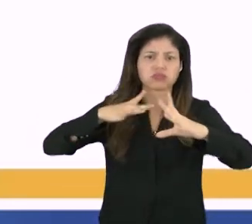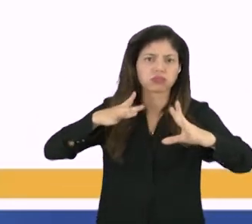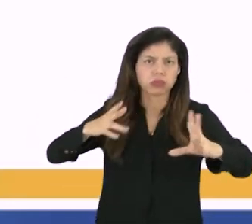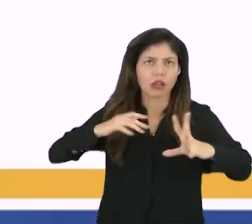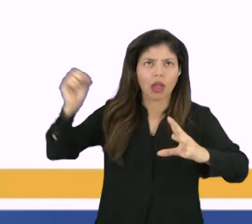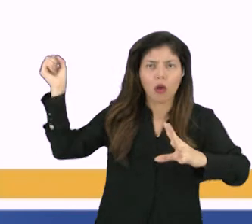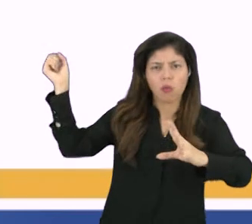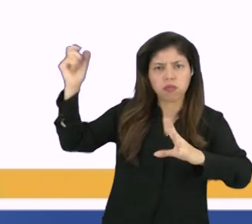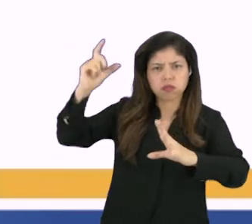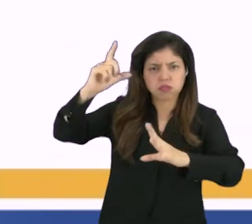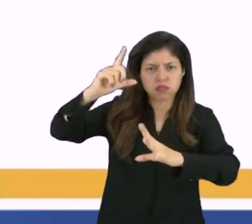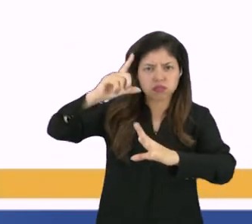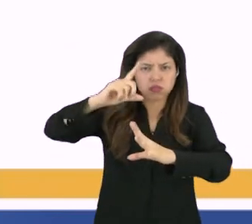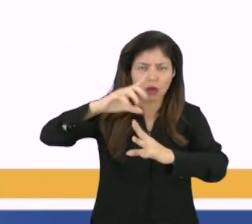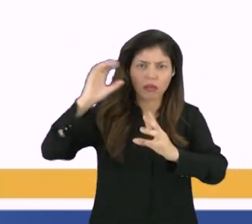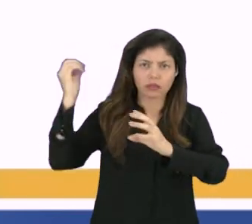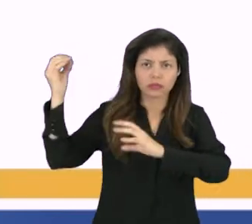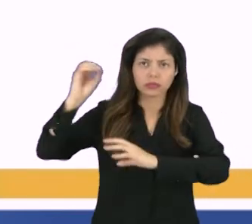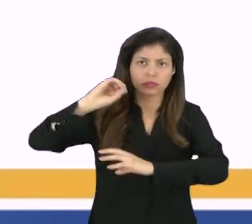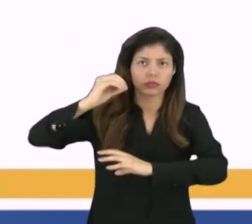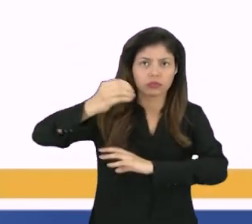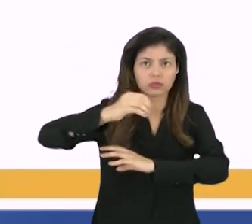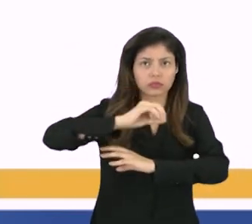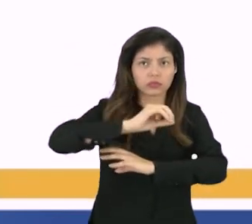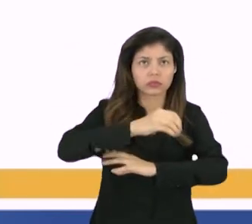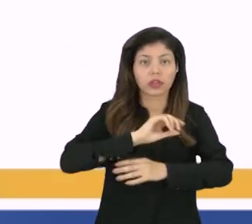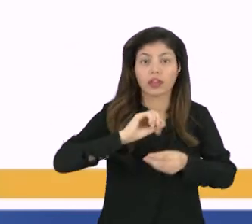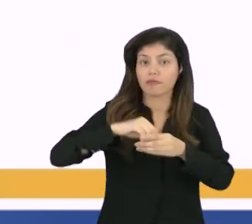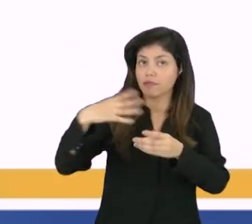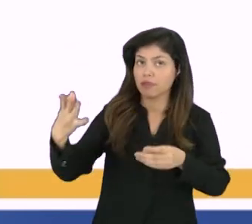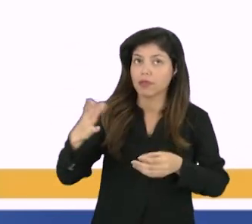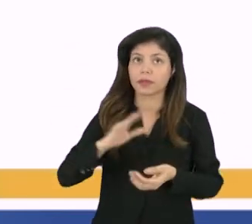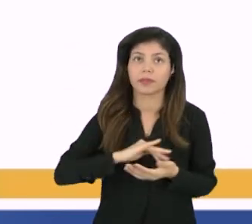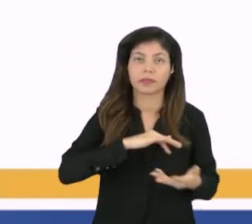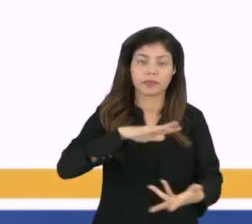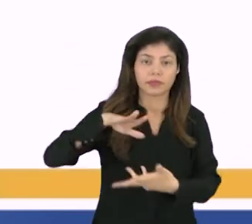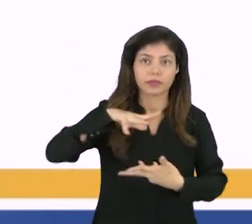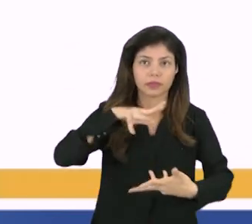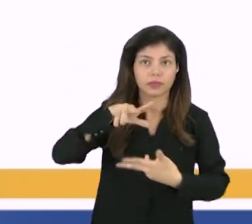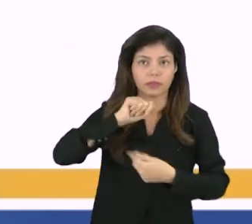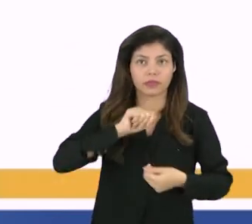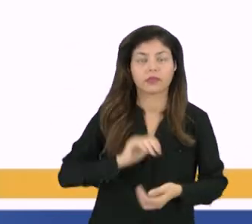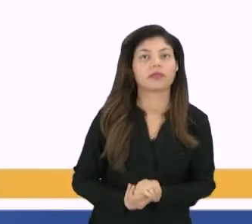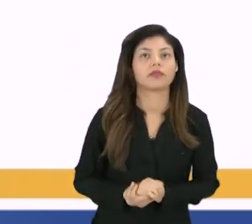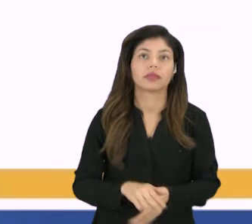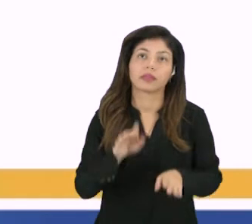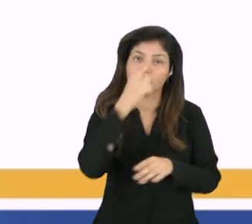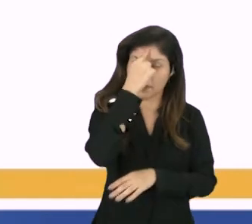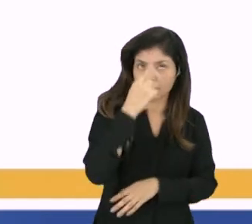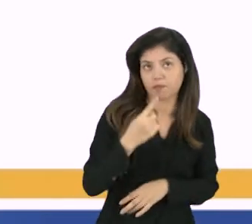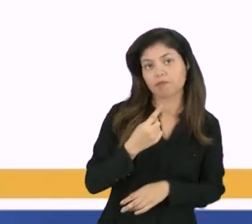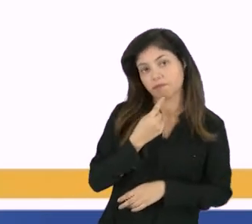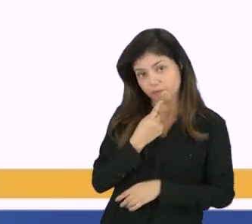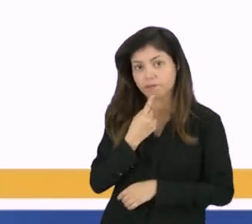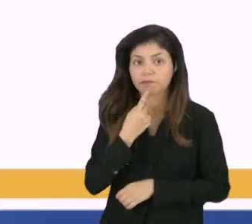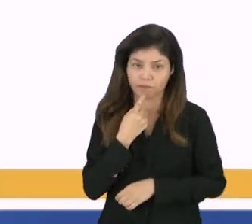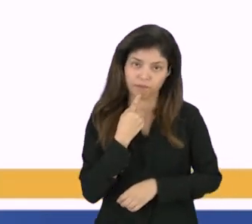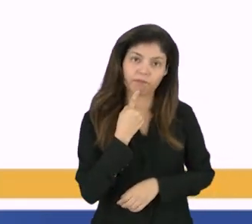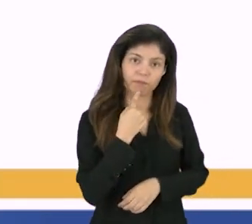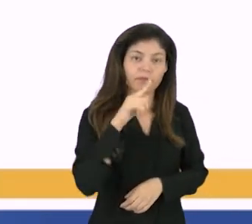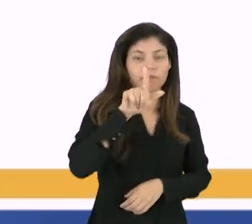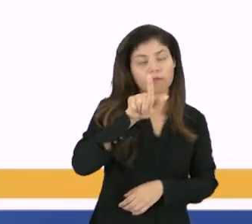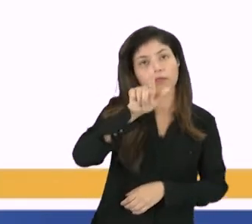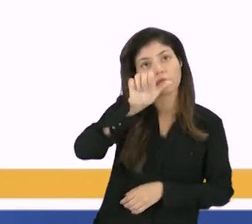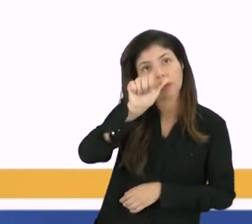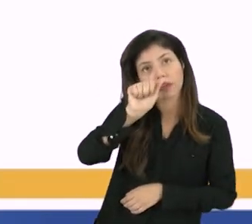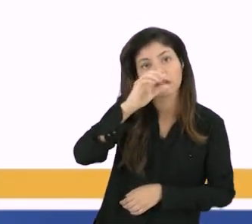emitiu uma luz aí, se a gente estivesse de fora da Terra. Temos aí uma imagem de uma galáxia recém-descoberta,